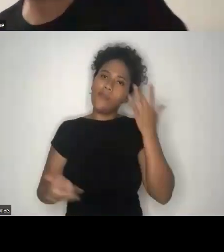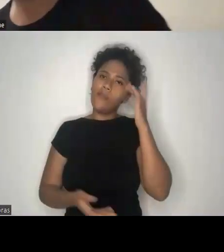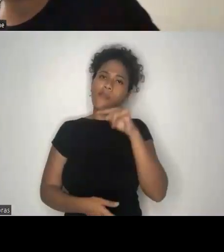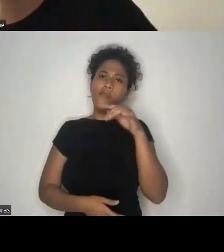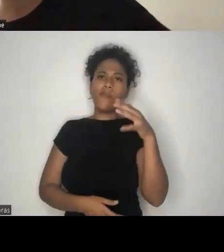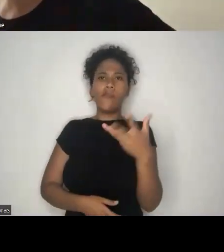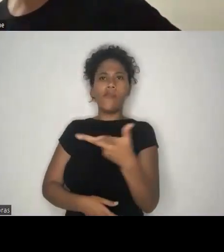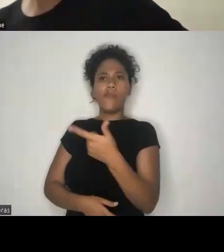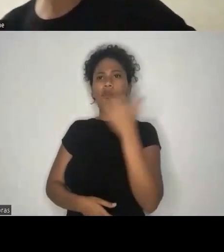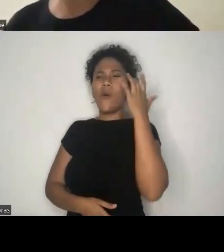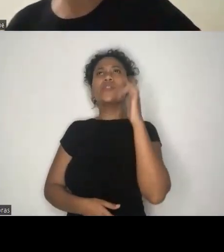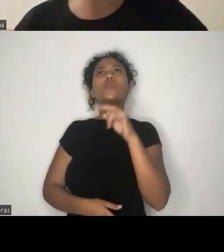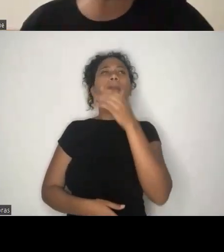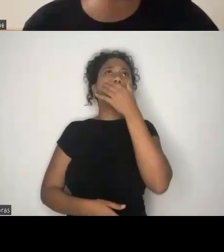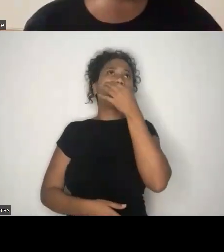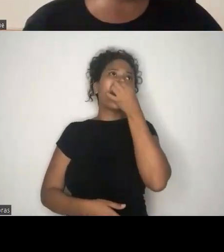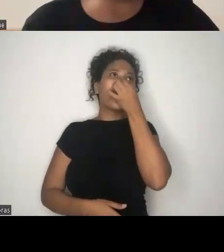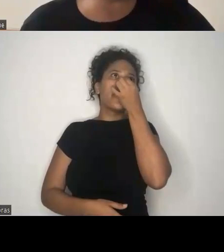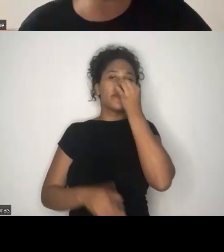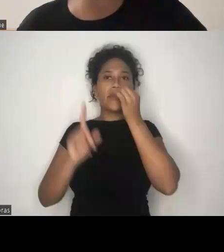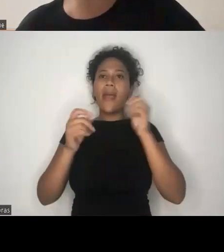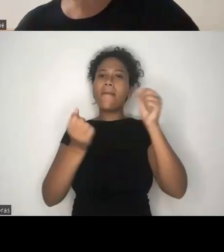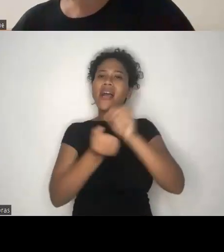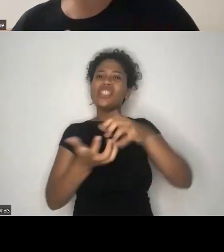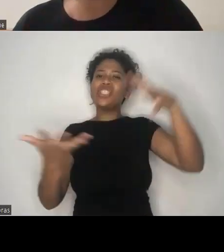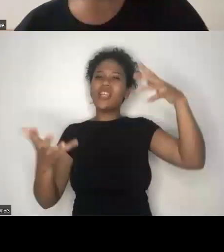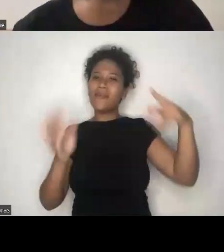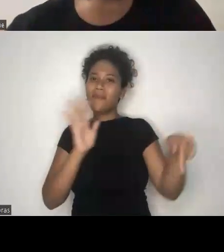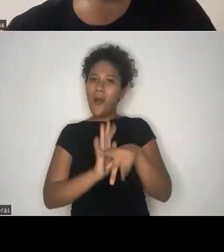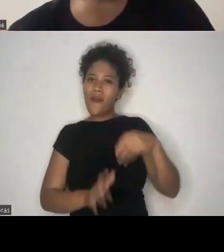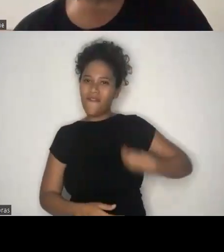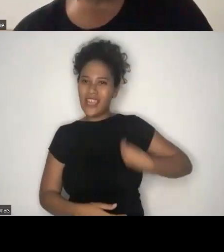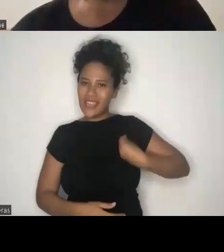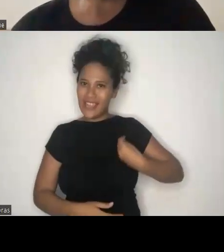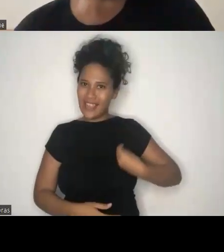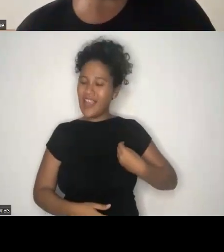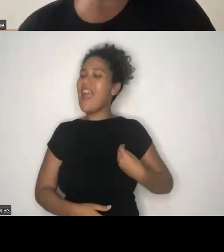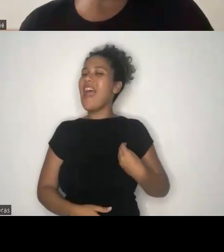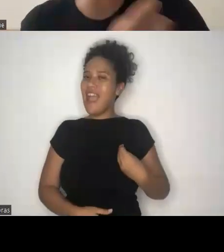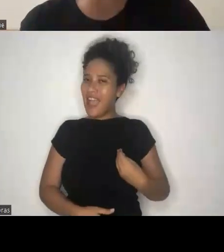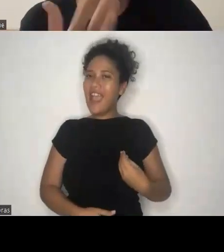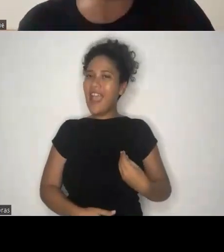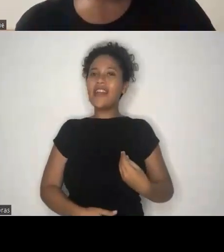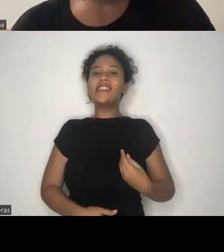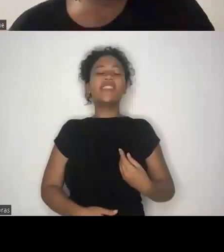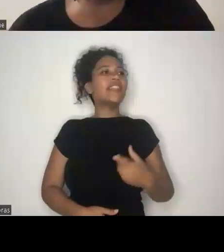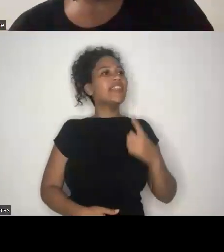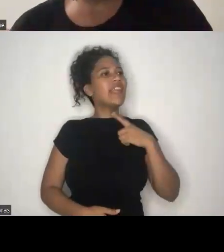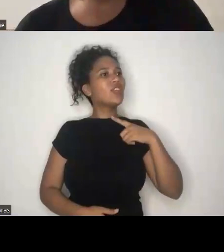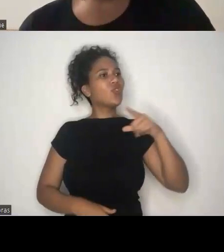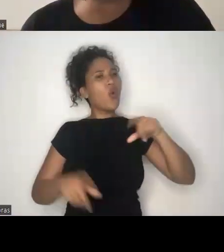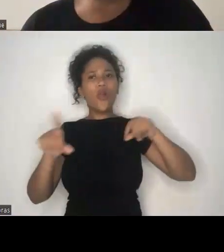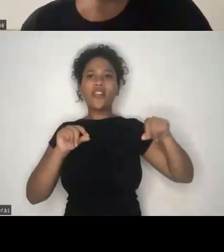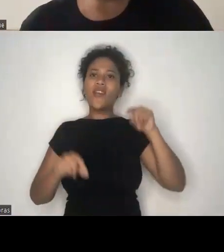eu acho isso assim a grande Magia da vida de estar escolhido